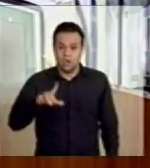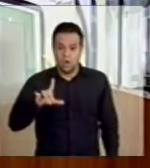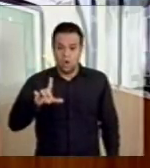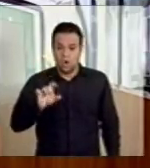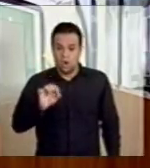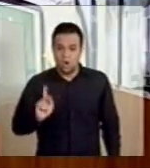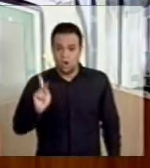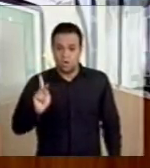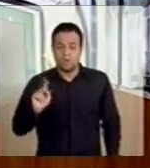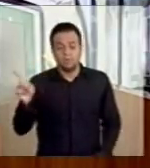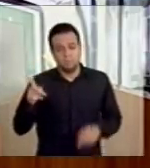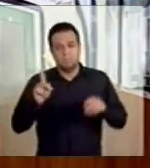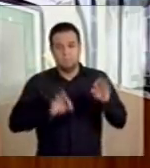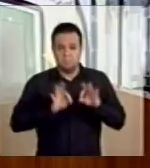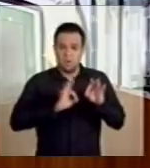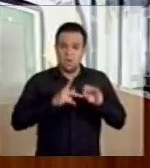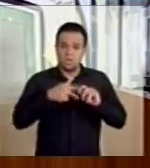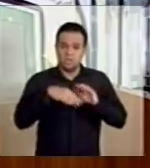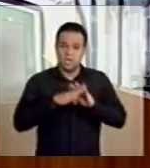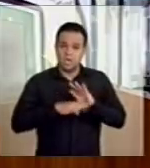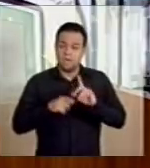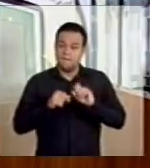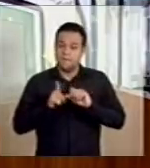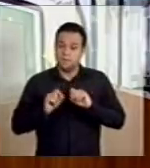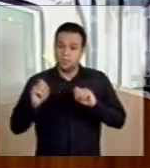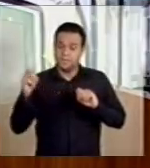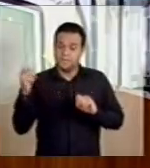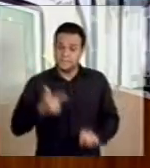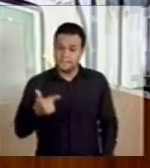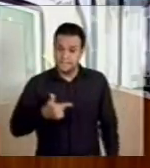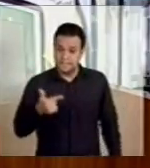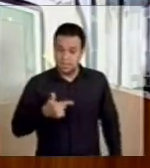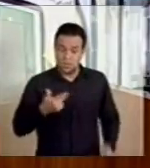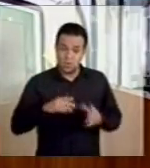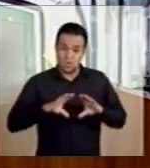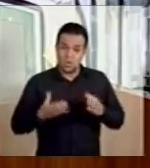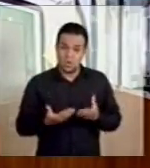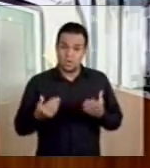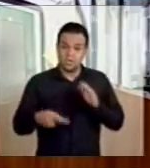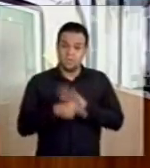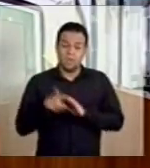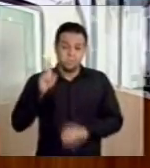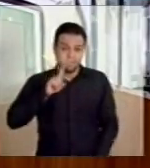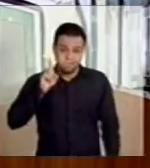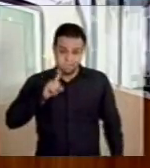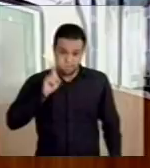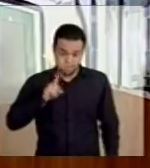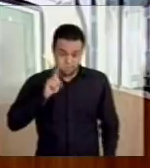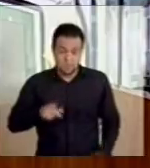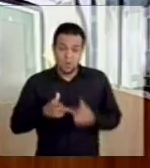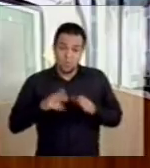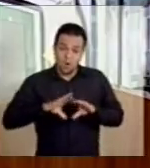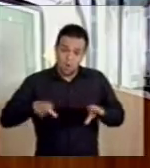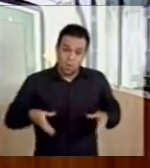resultou de projeto elaborado por comissão designada pelo 2º Congresso Continental dos Estados Unidos da América, uma